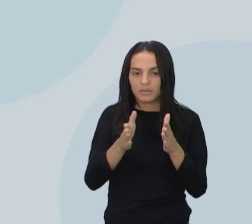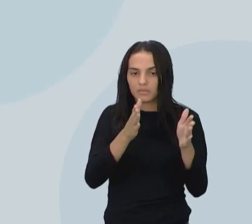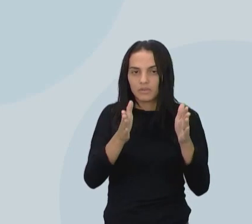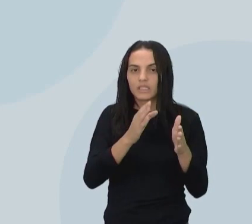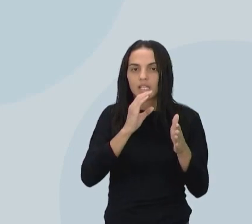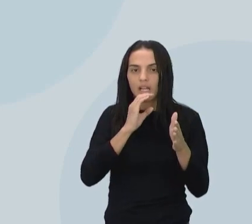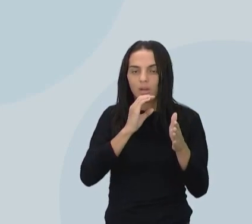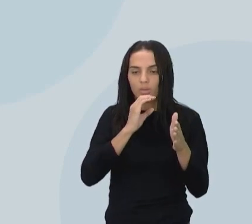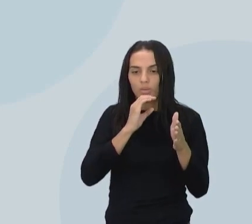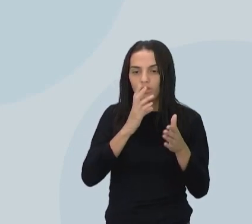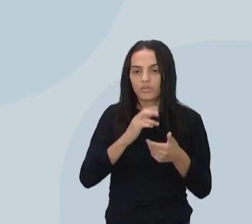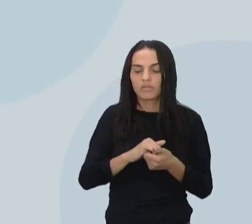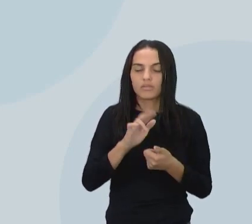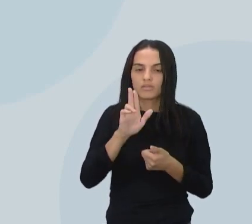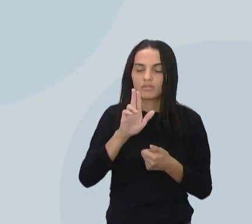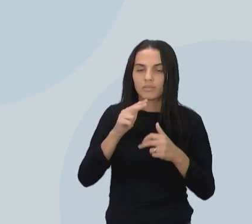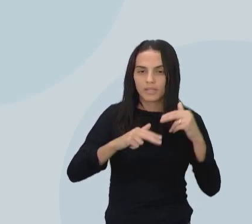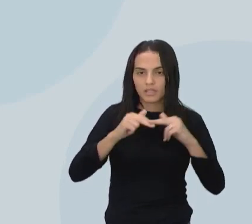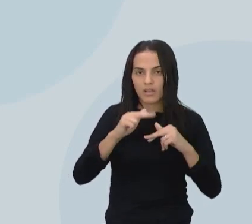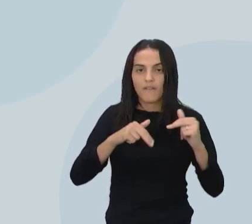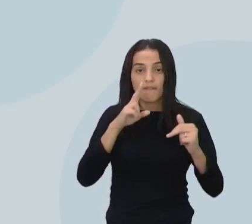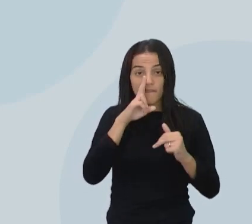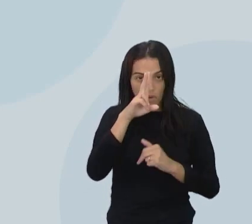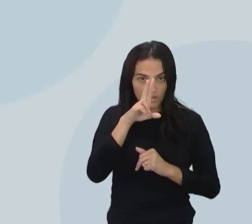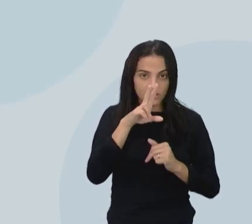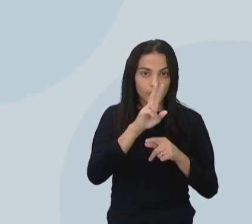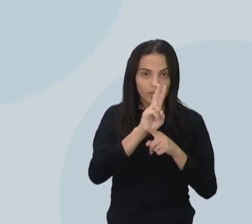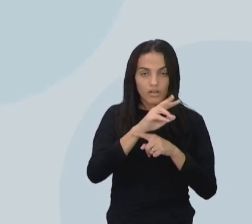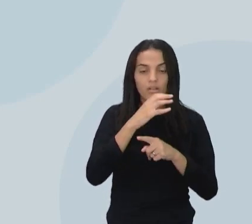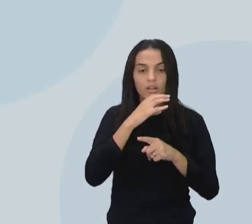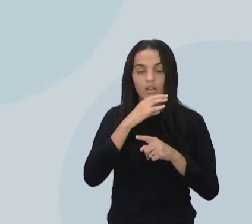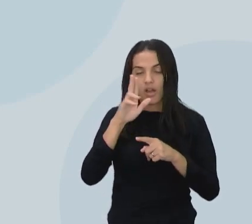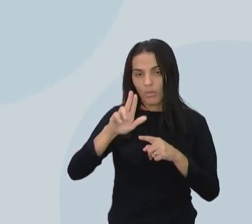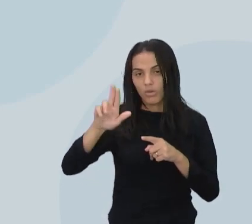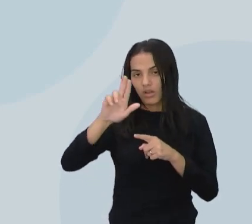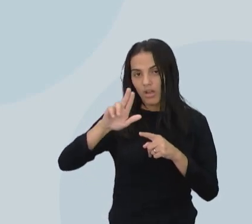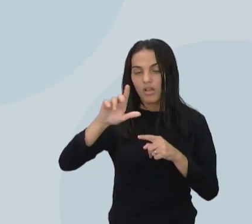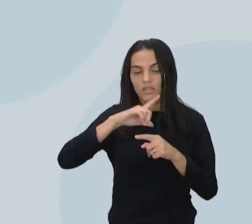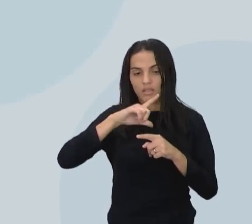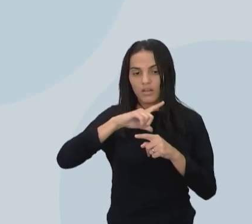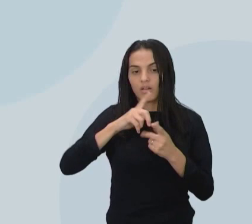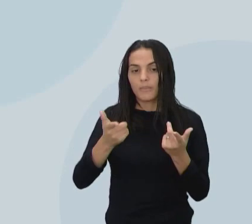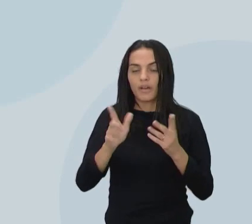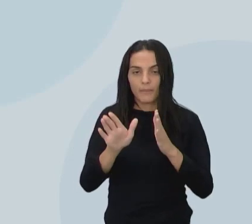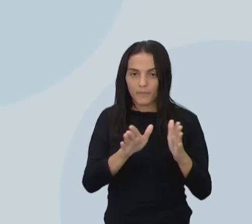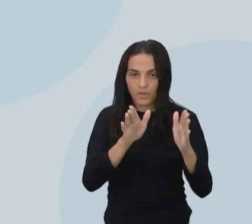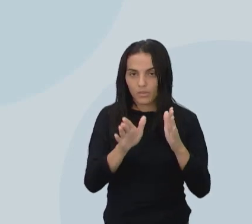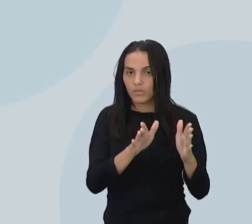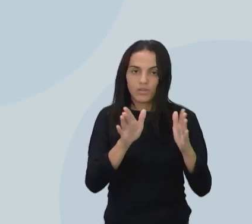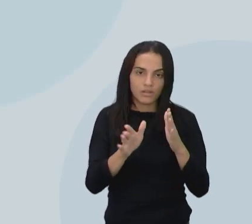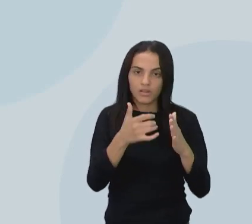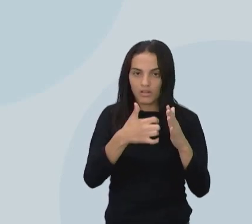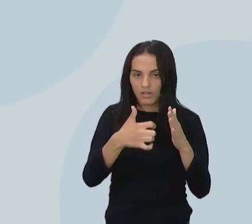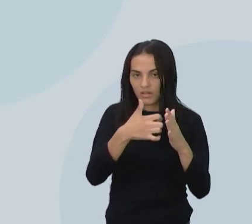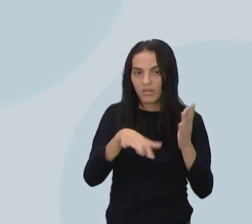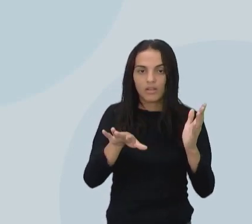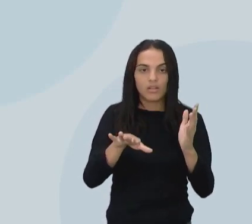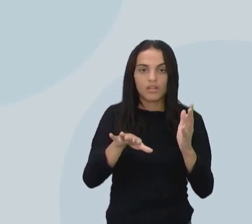gerar calor, e esse material, por ser resistente ao calor, ele era de grande utilidade para a produção